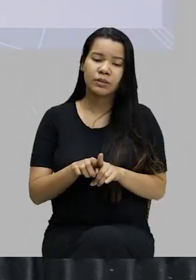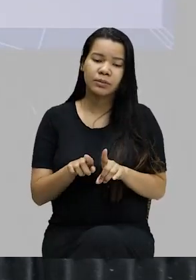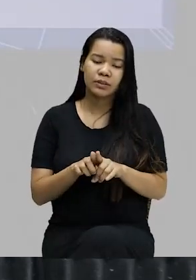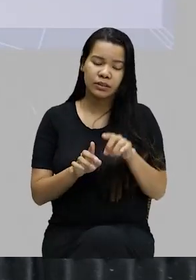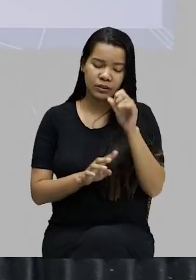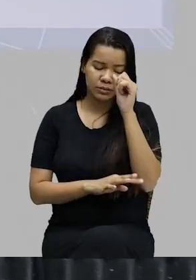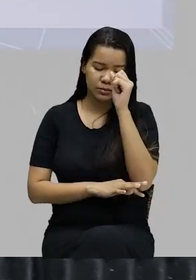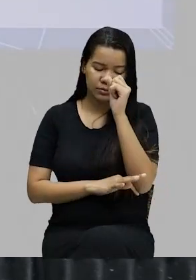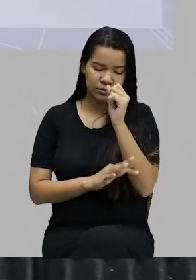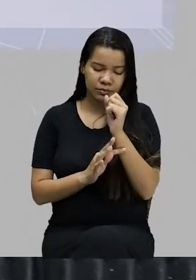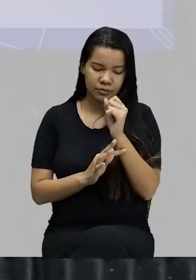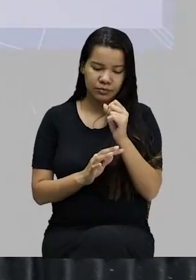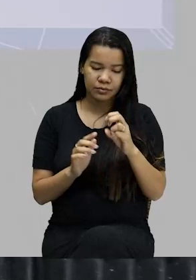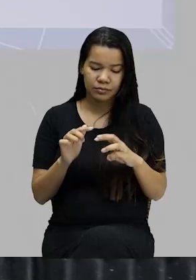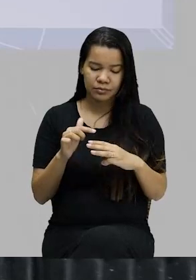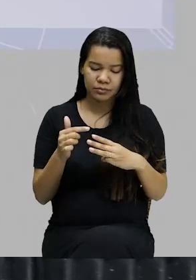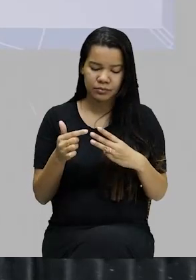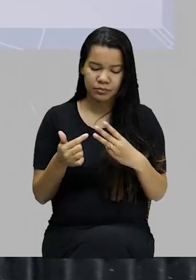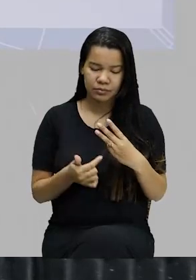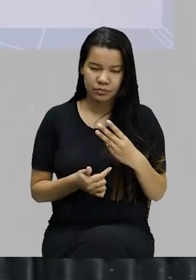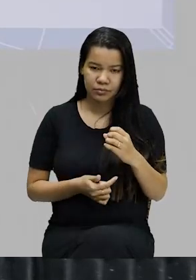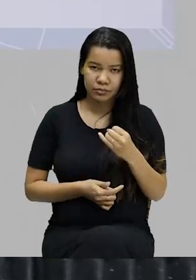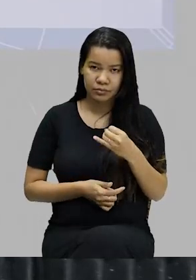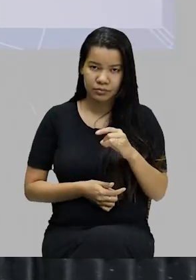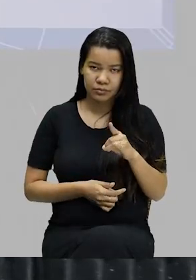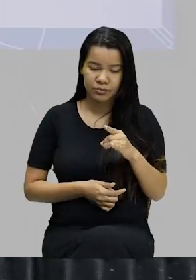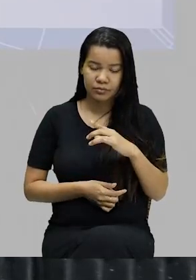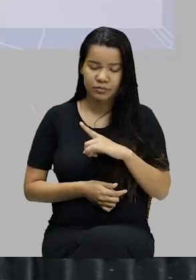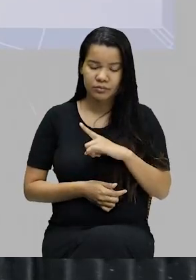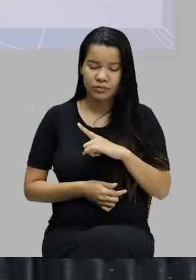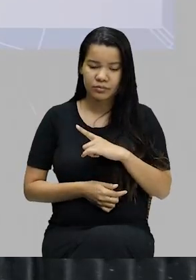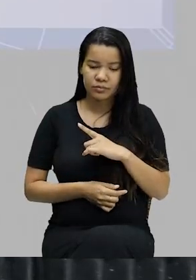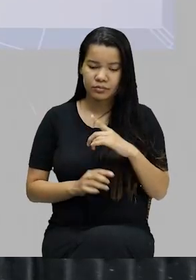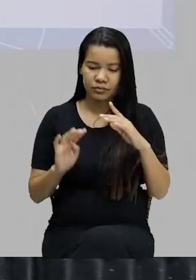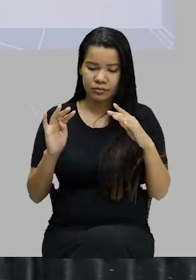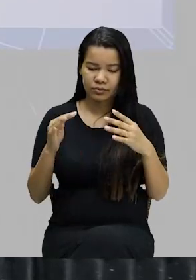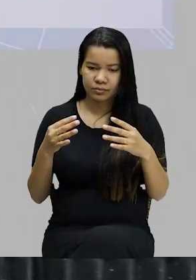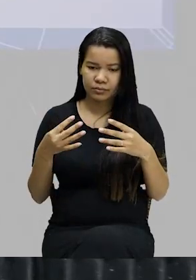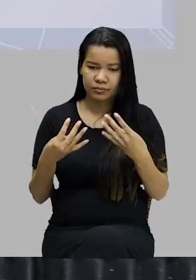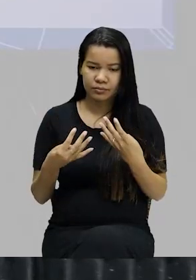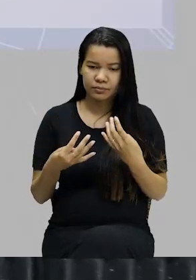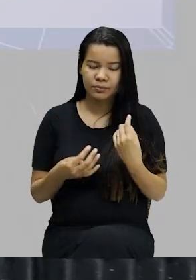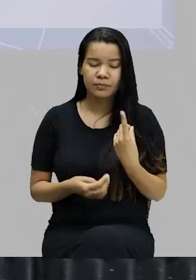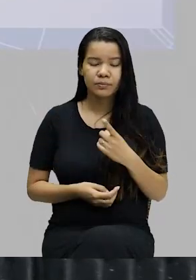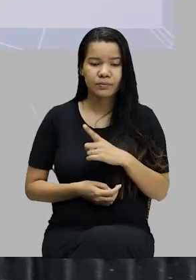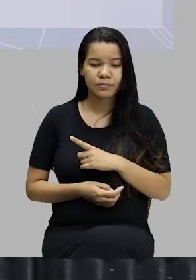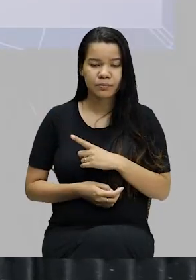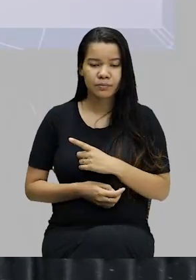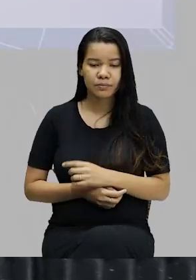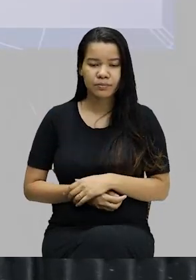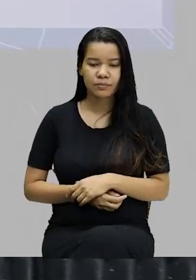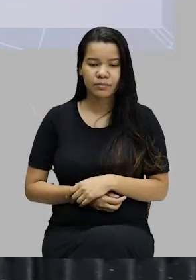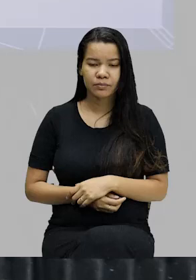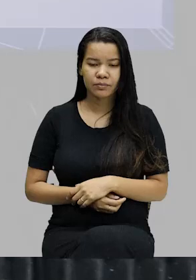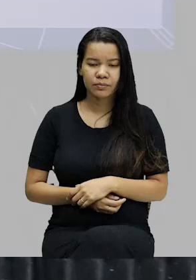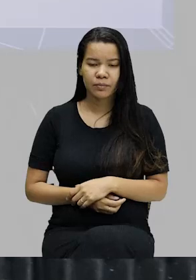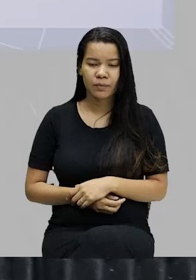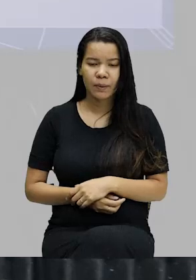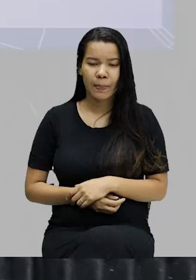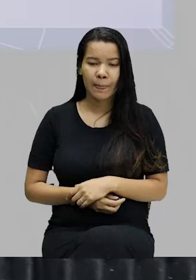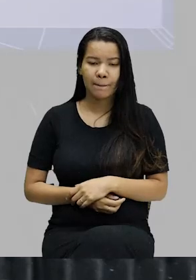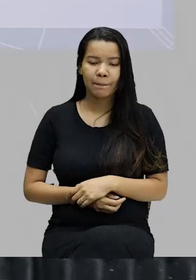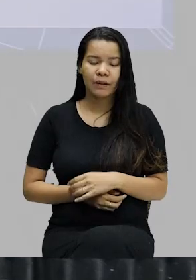os 3 gases. Se você estiver prestando atenção, a gente vai contar, olha só,